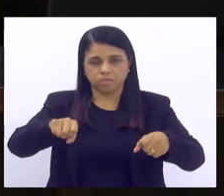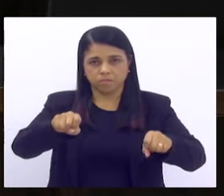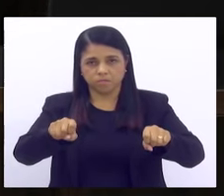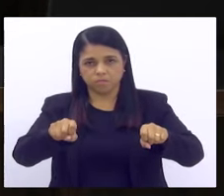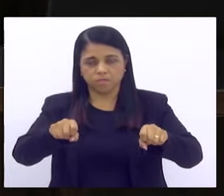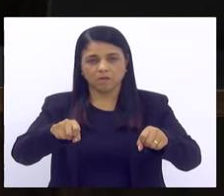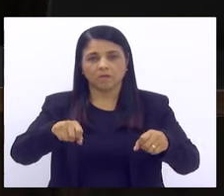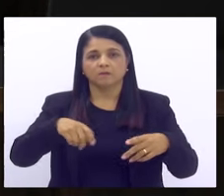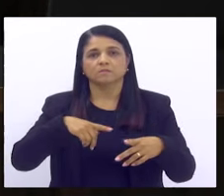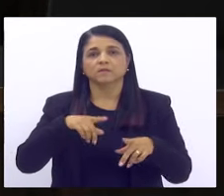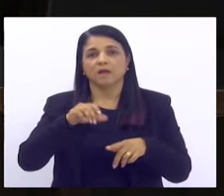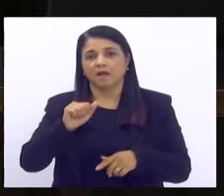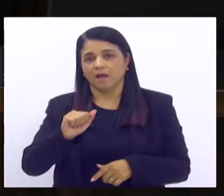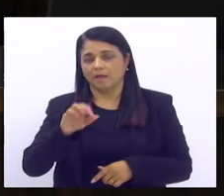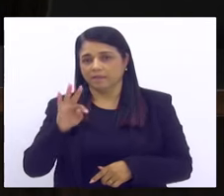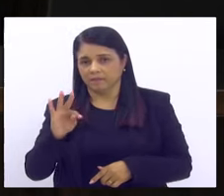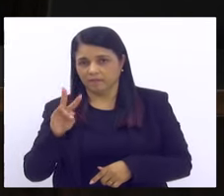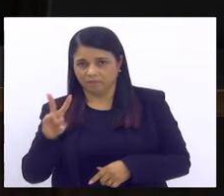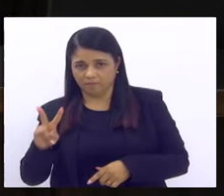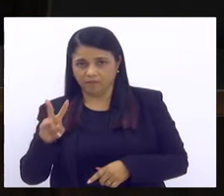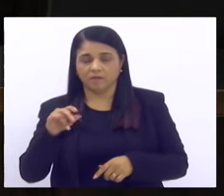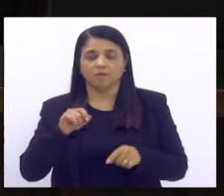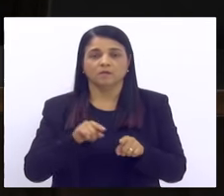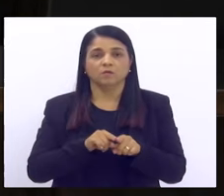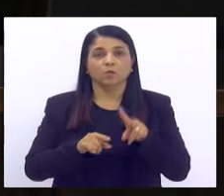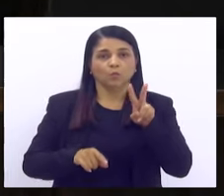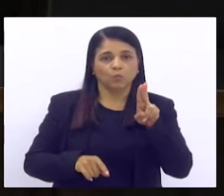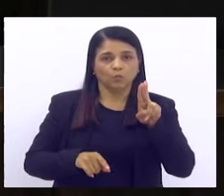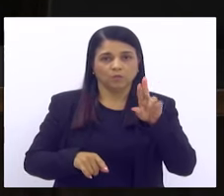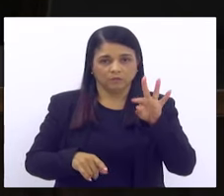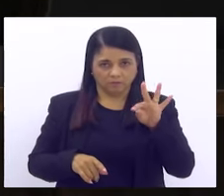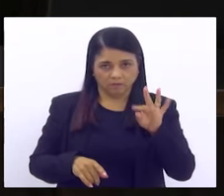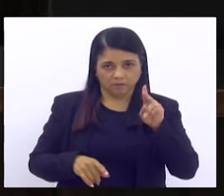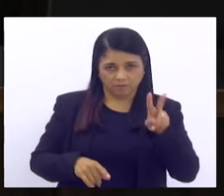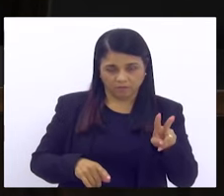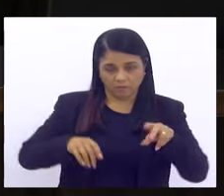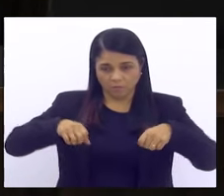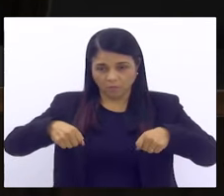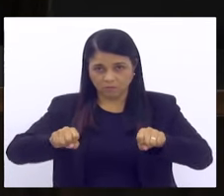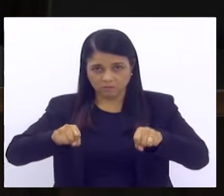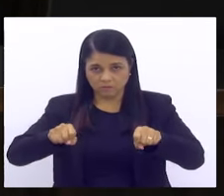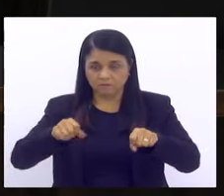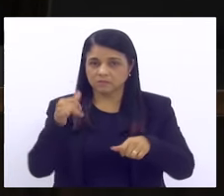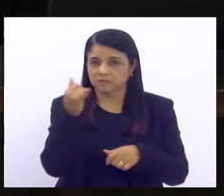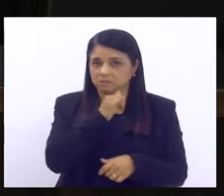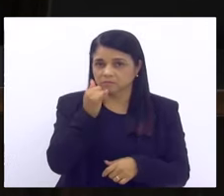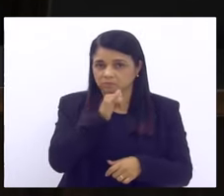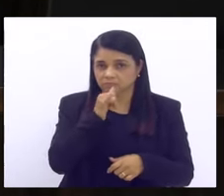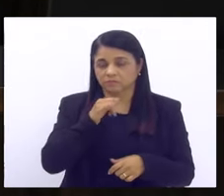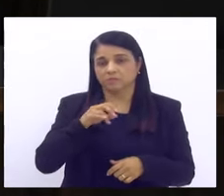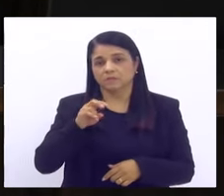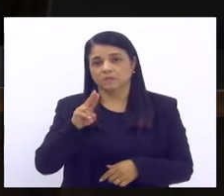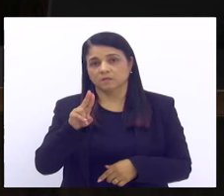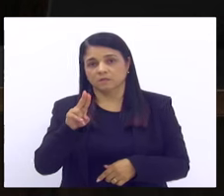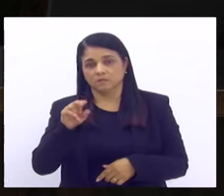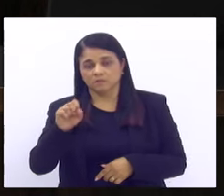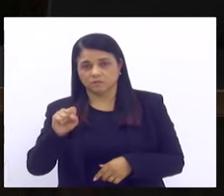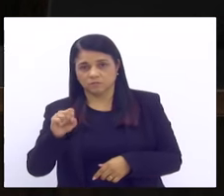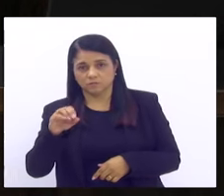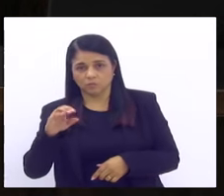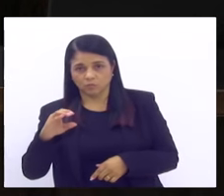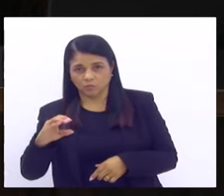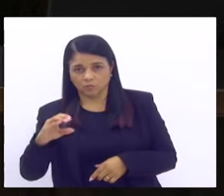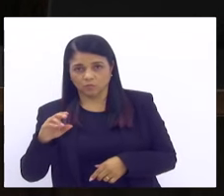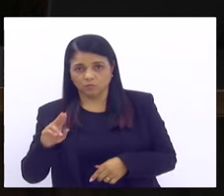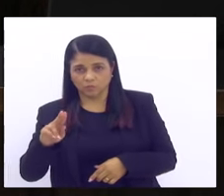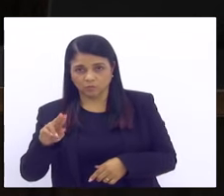ATV, veículos utilitários, UTV, motocicletas elétricas, scooter e off-road, no estado do Rio